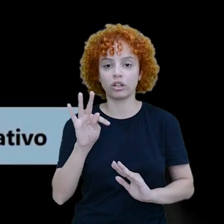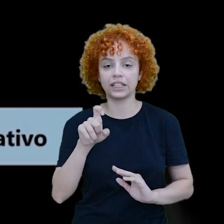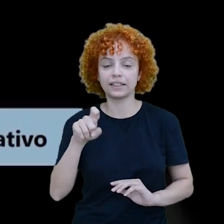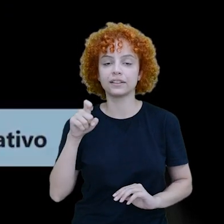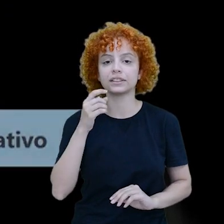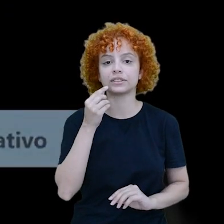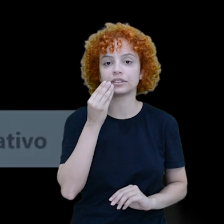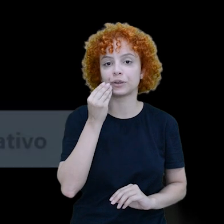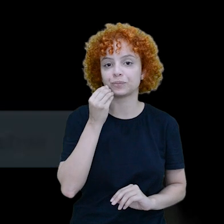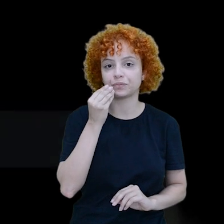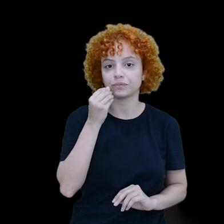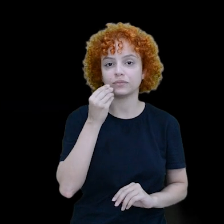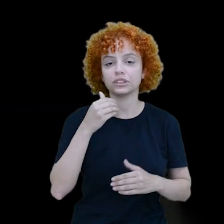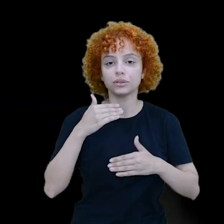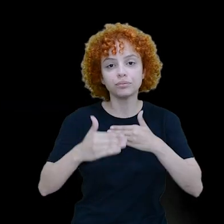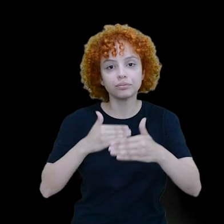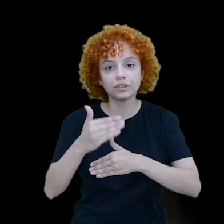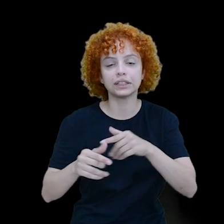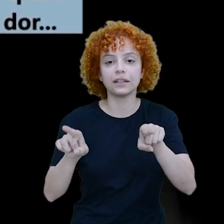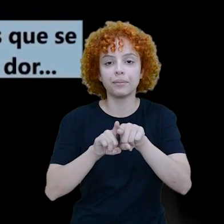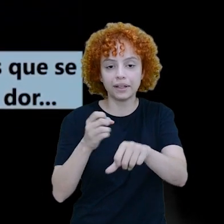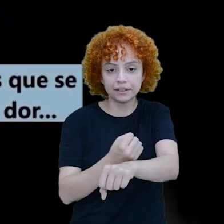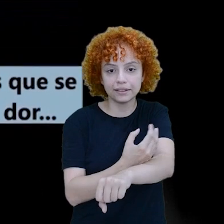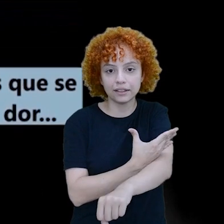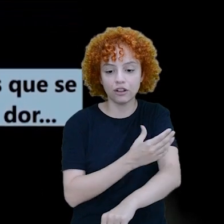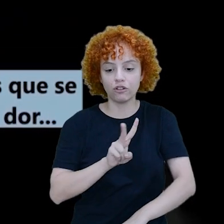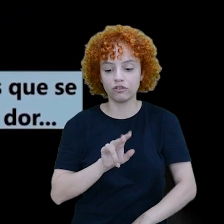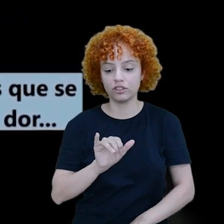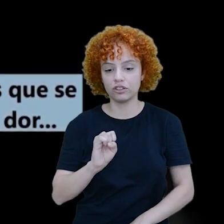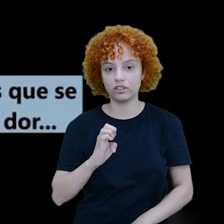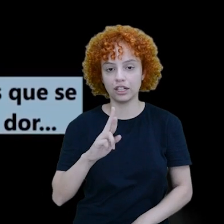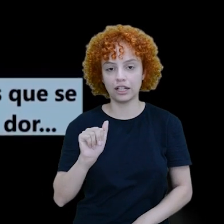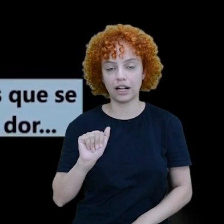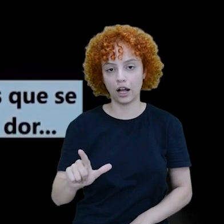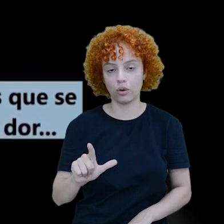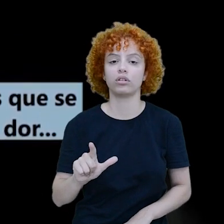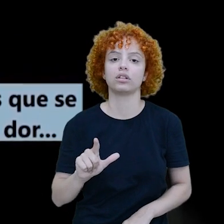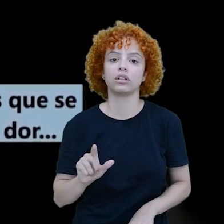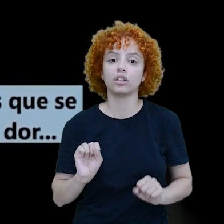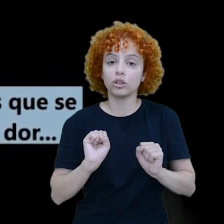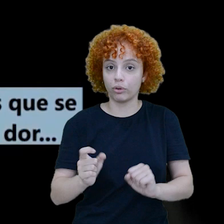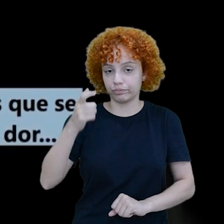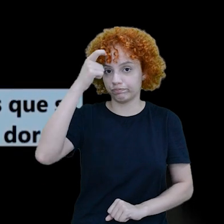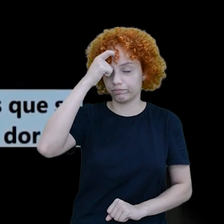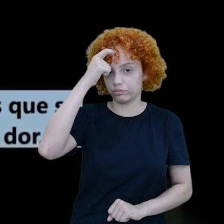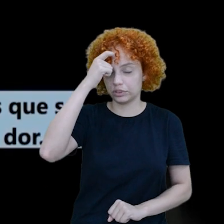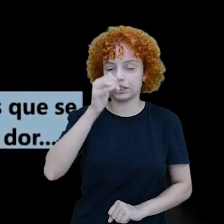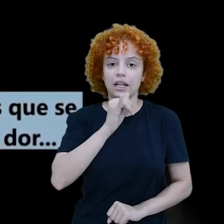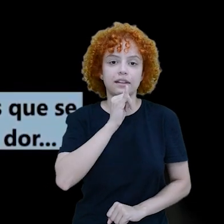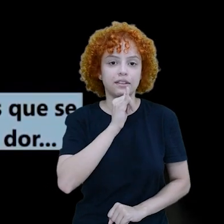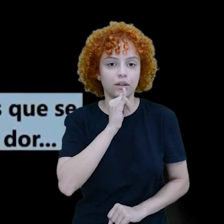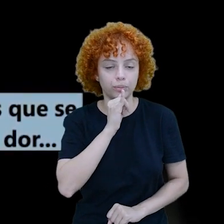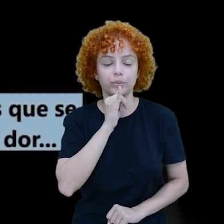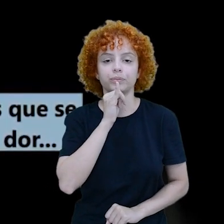gustativo primário, mas processa também as sensações viscerais e visceroceptivas que se tornam conscientes, como,